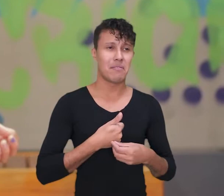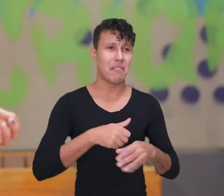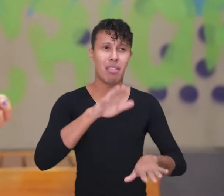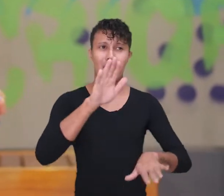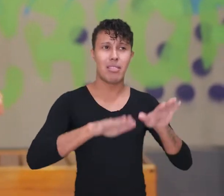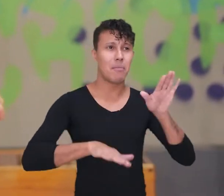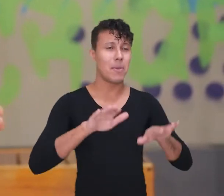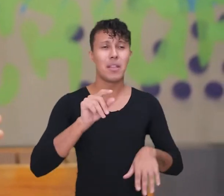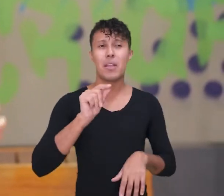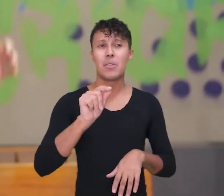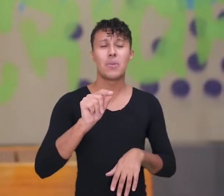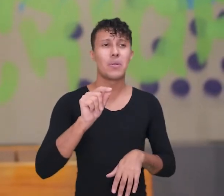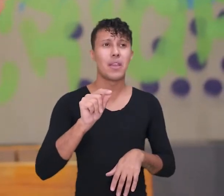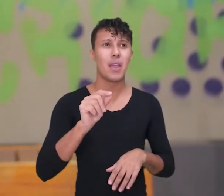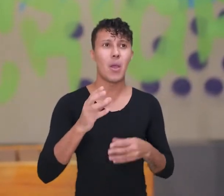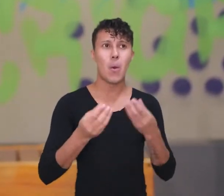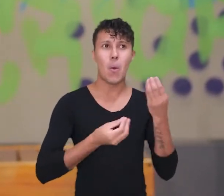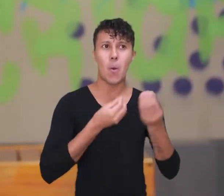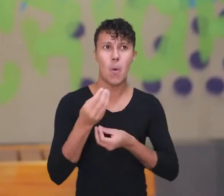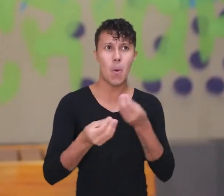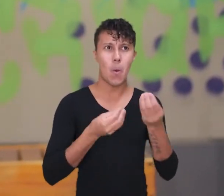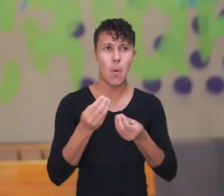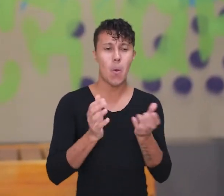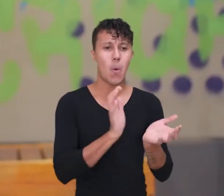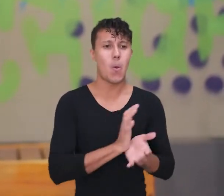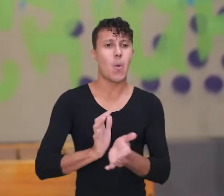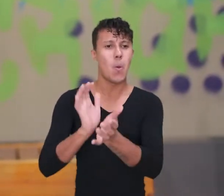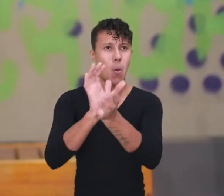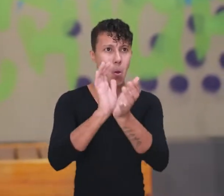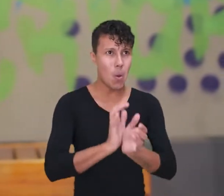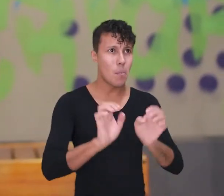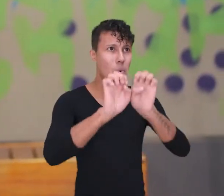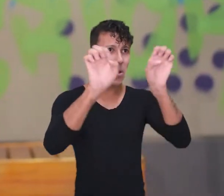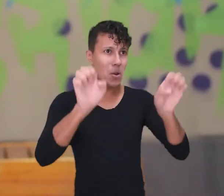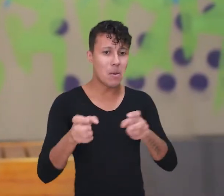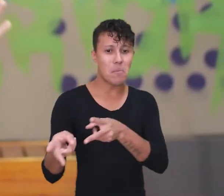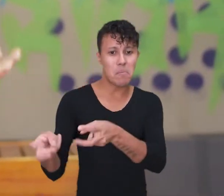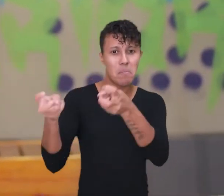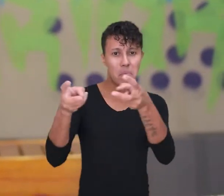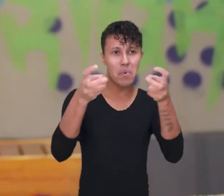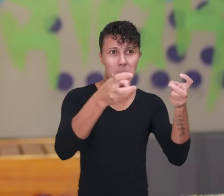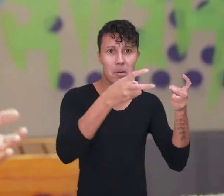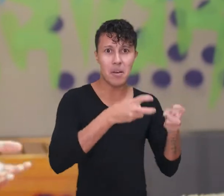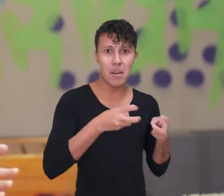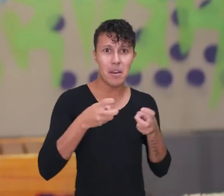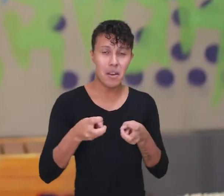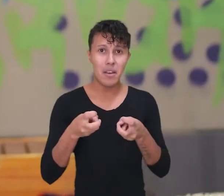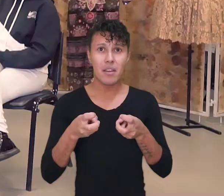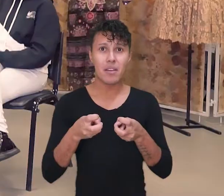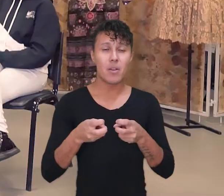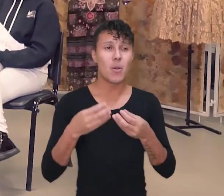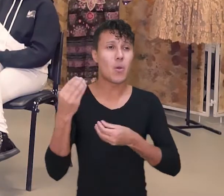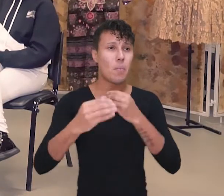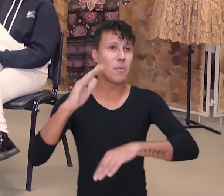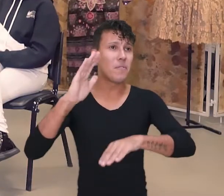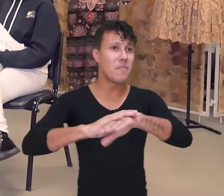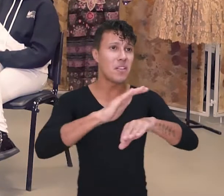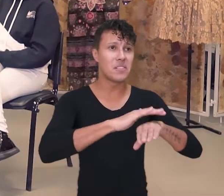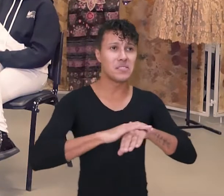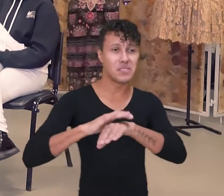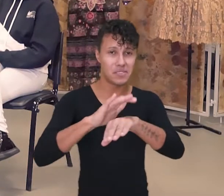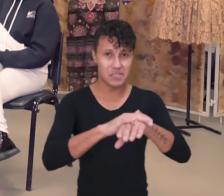isso vai depender de como cada grupo, cada estrutura vai ver, através de que viés está vendo,